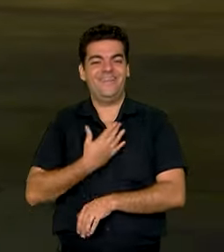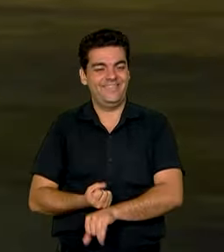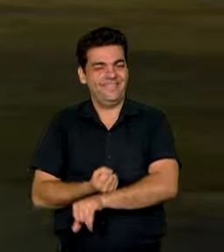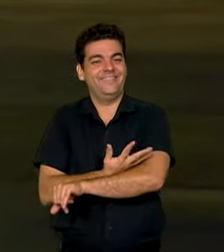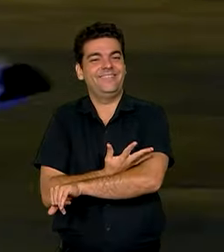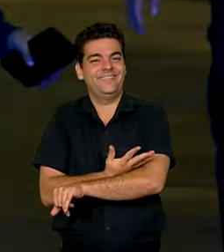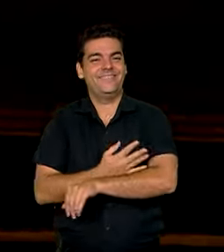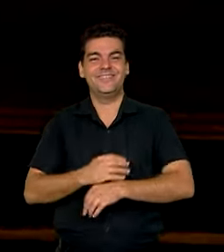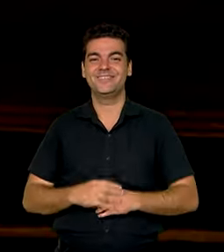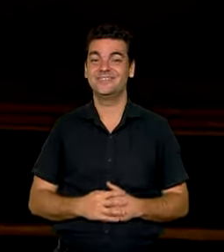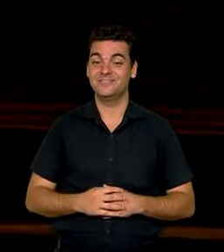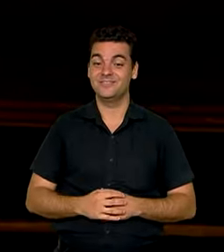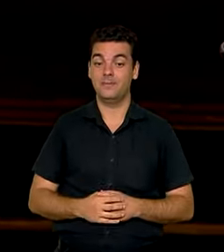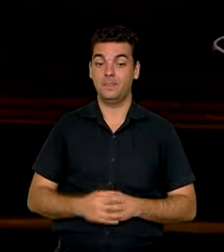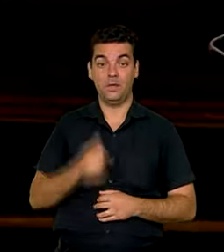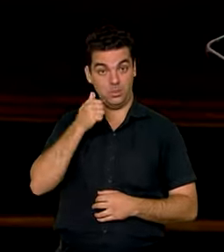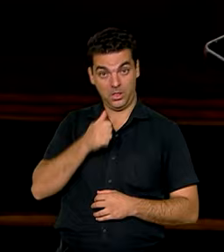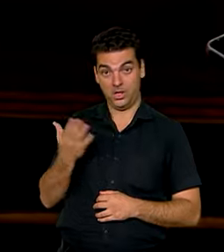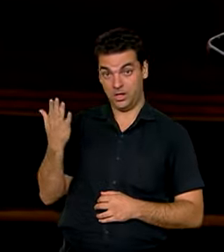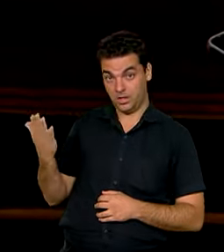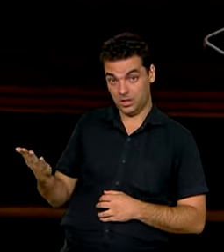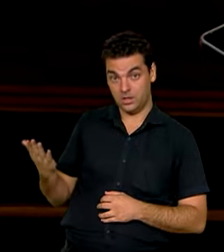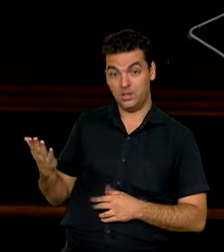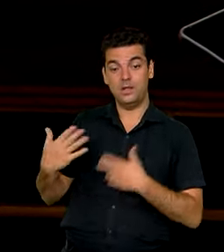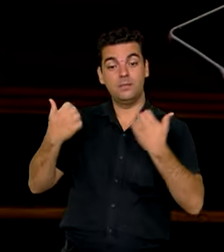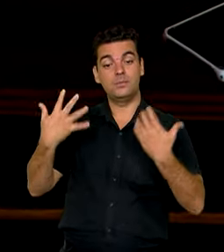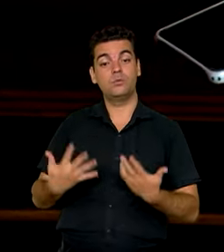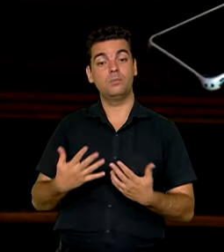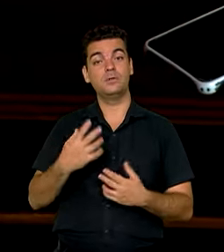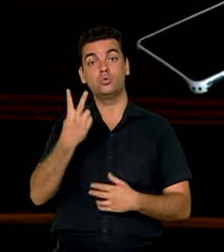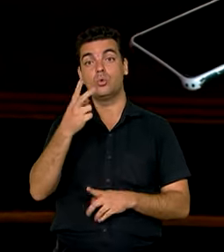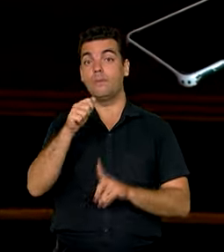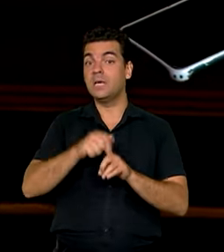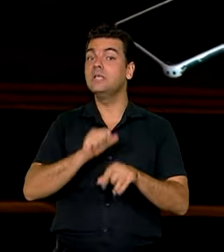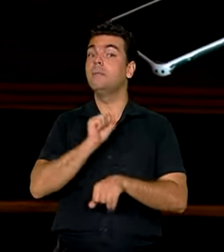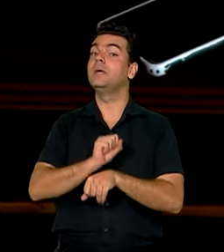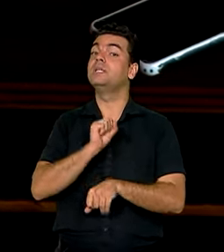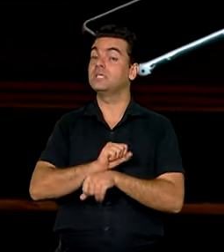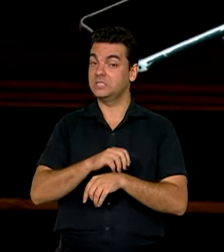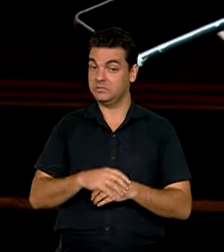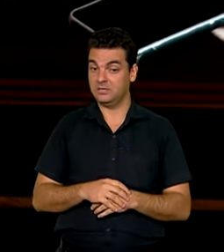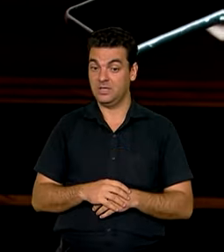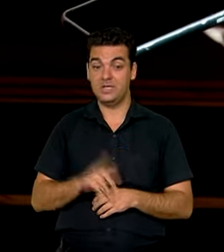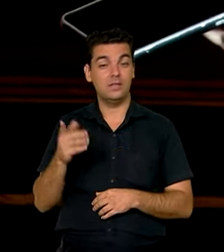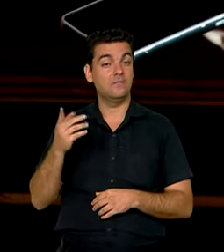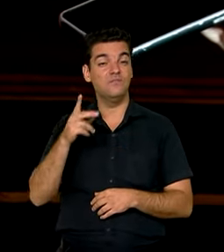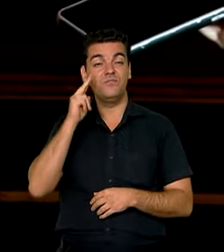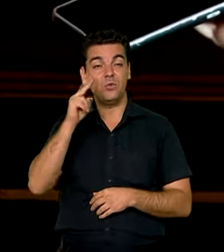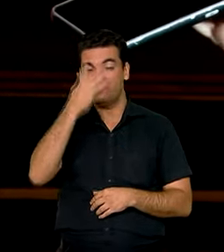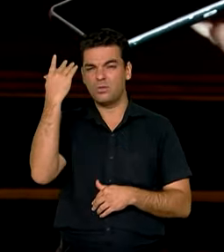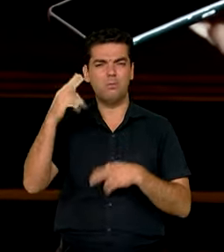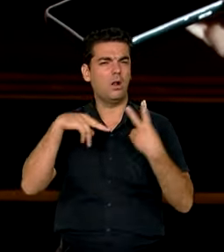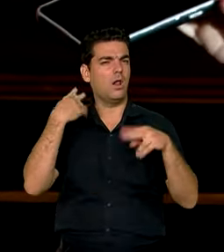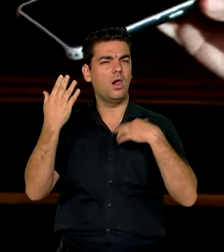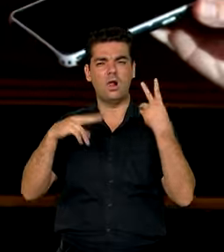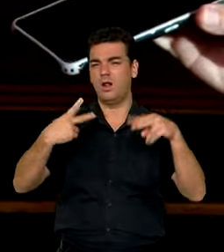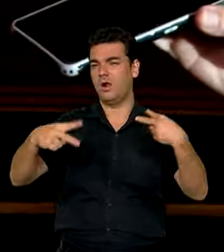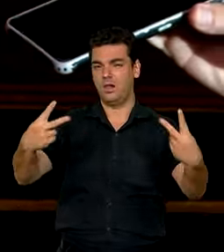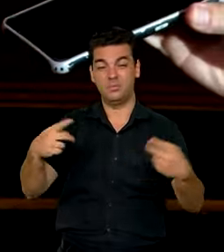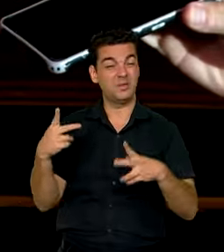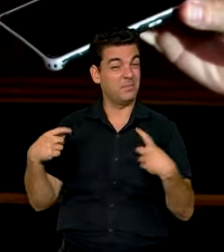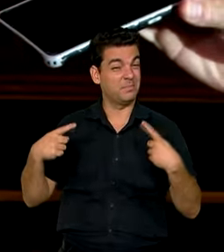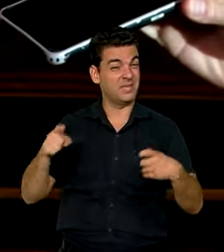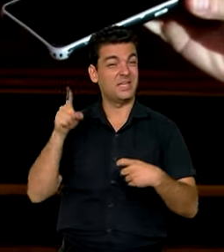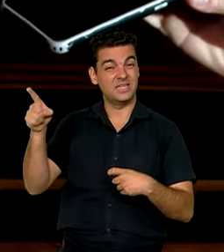e alívio. Yasmin conta que foram mais de 2 meses de angústia e que perdeu vários amigos desde o início do